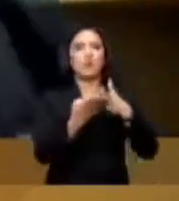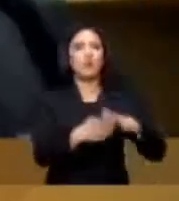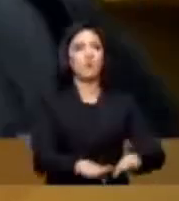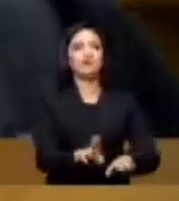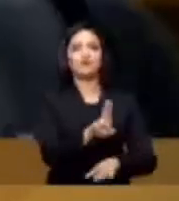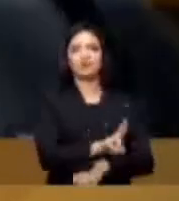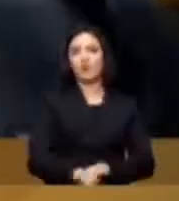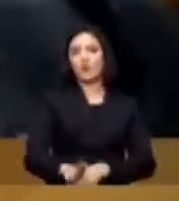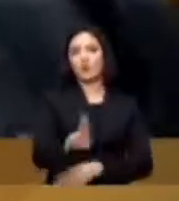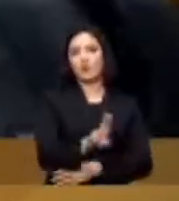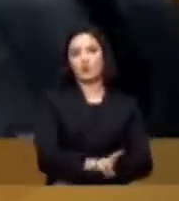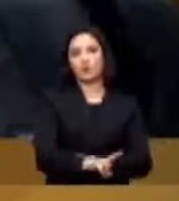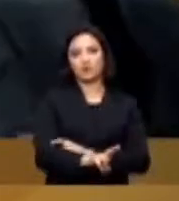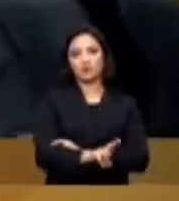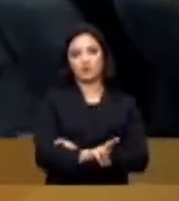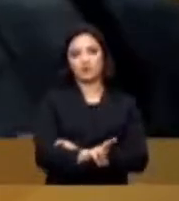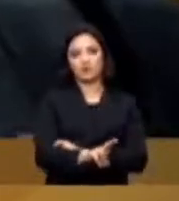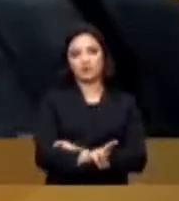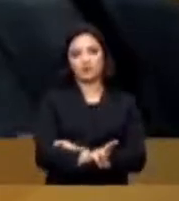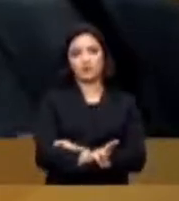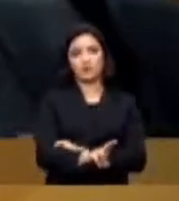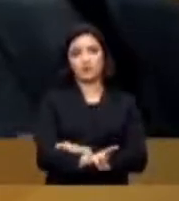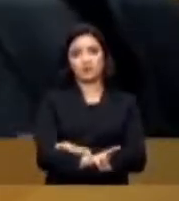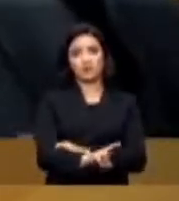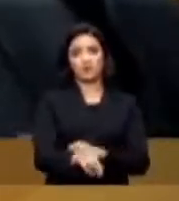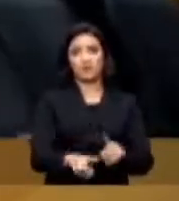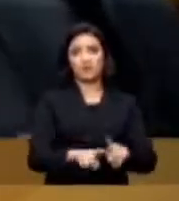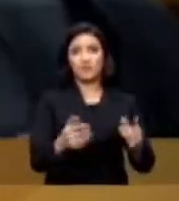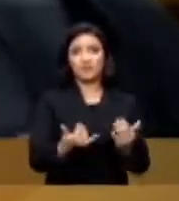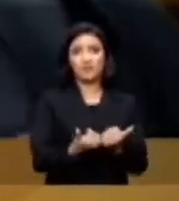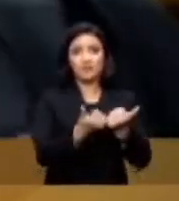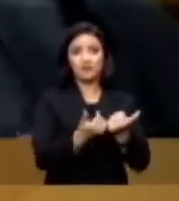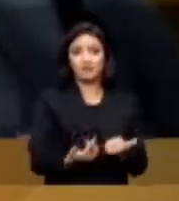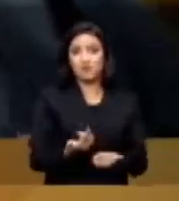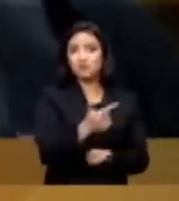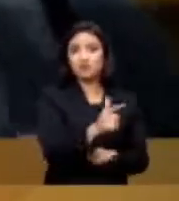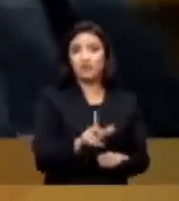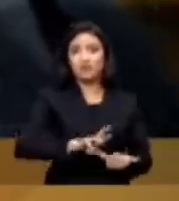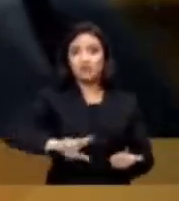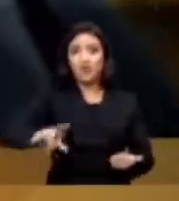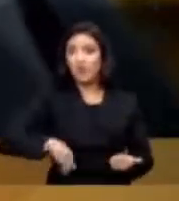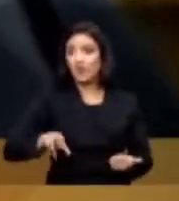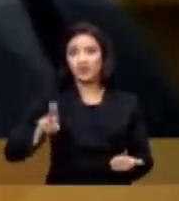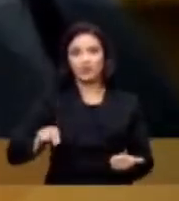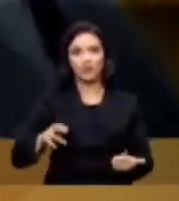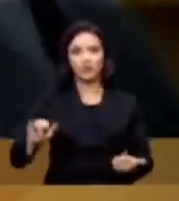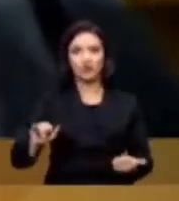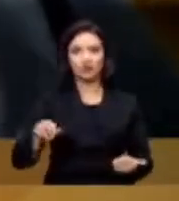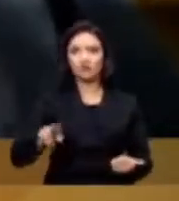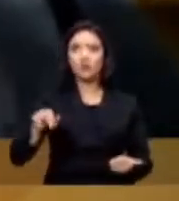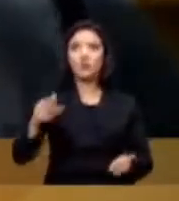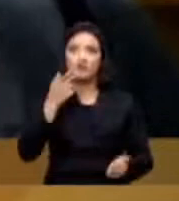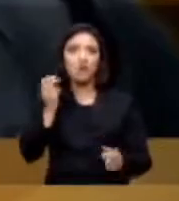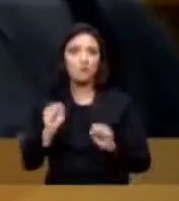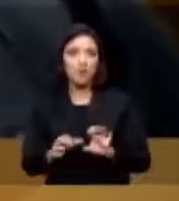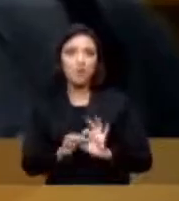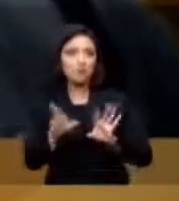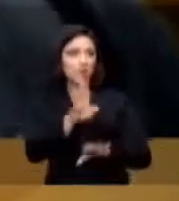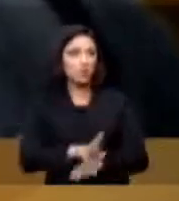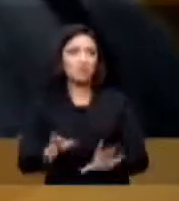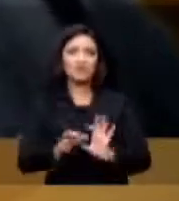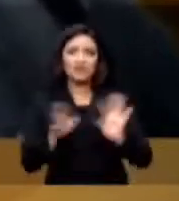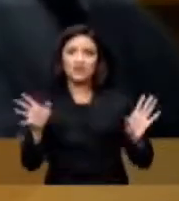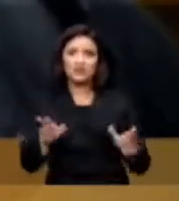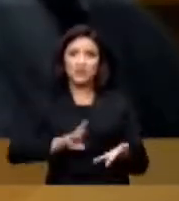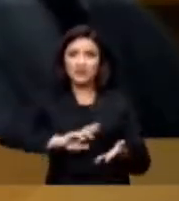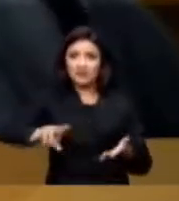pela utilização de patrimônio alheio, de patrimônio que não é da União? Há um patrimônio